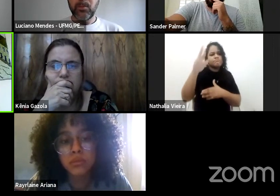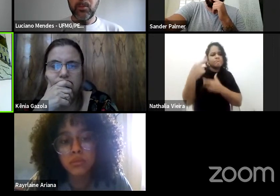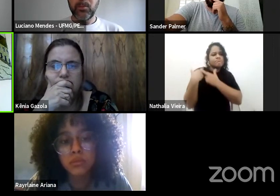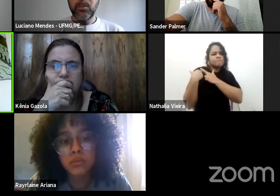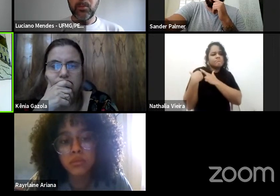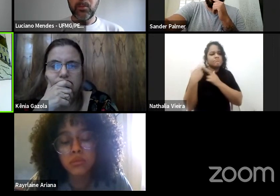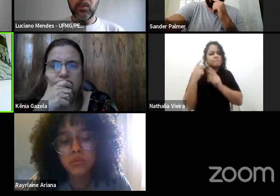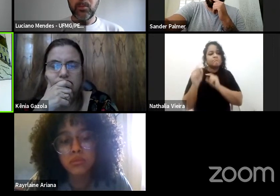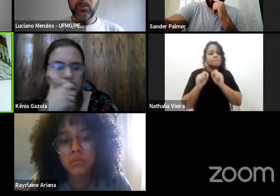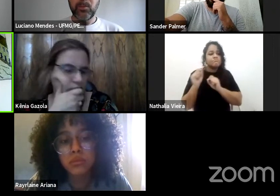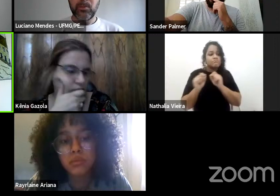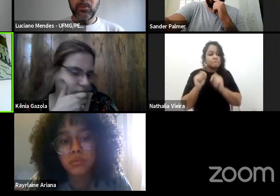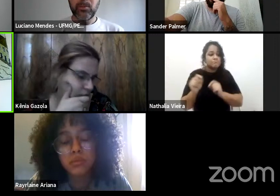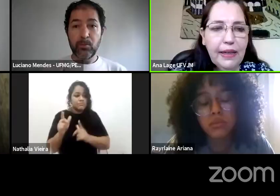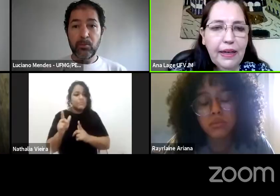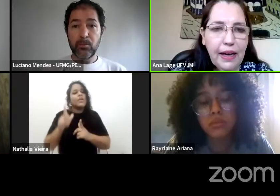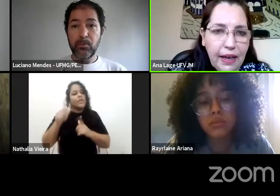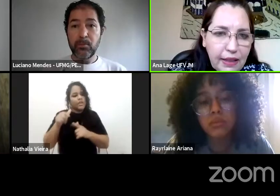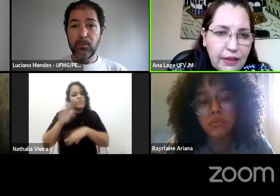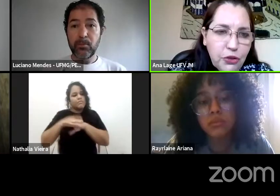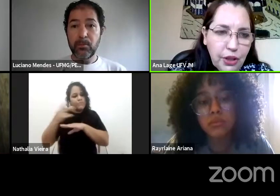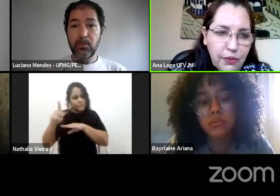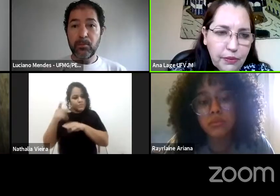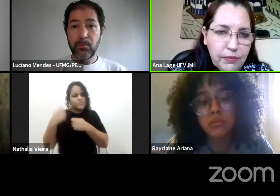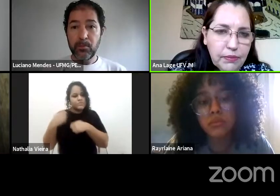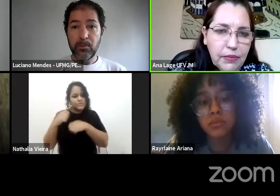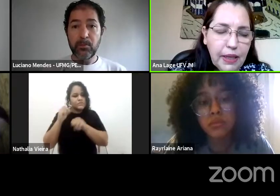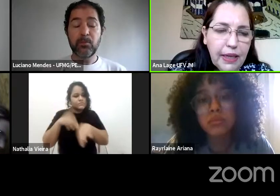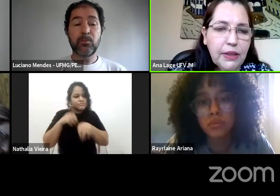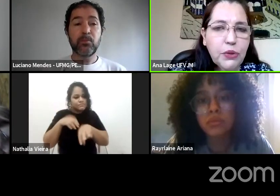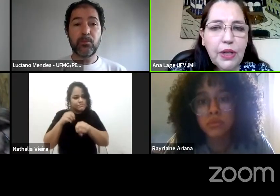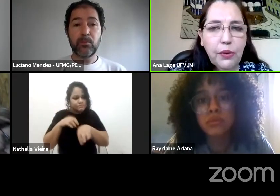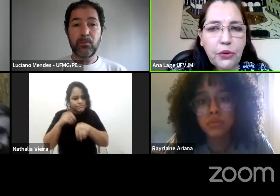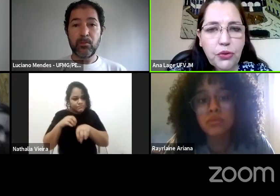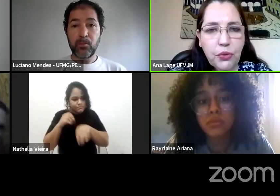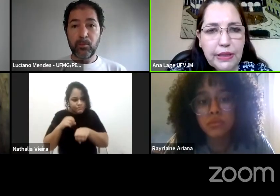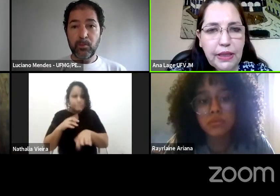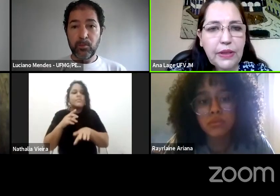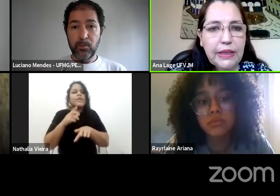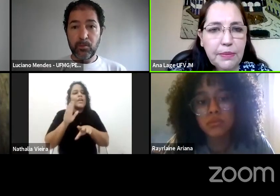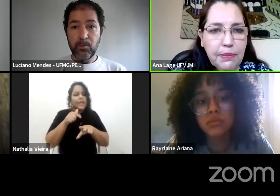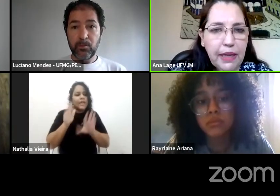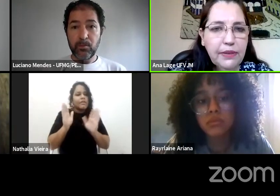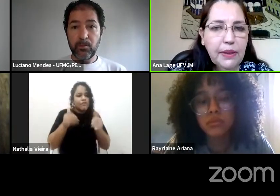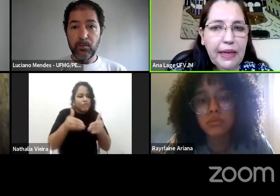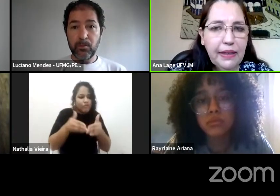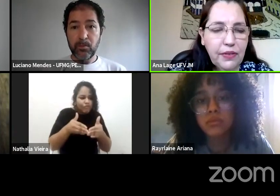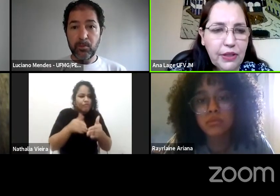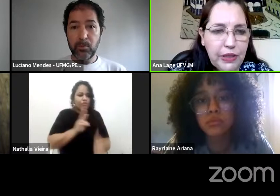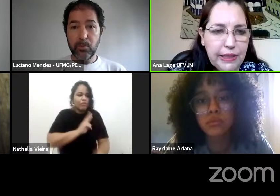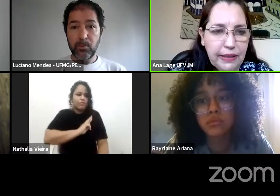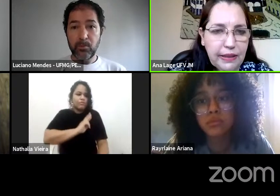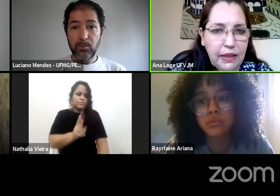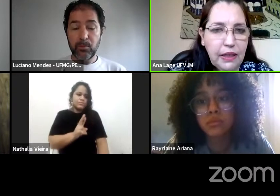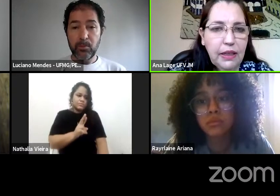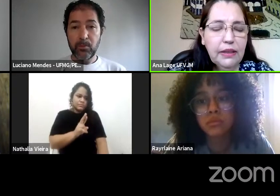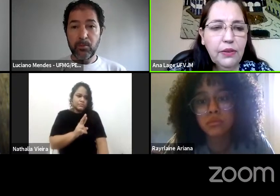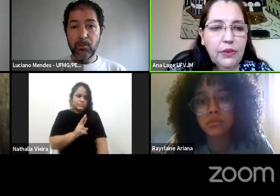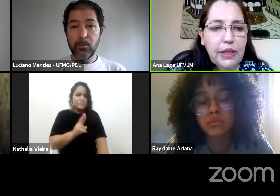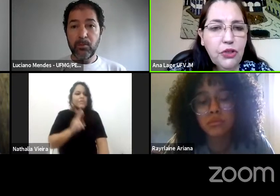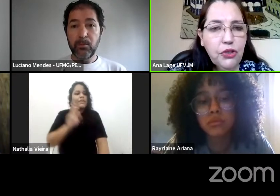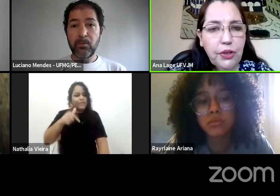educação voltada para a religião, é isso que a Constituição da cidade da Bahia vai dizer.